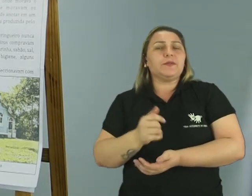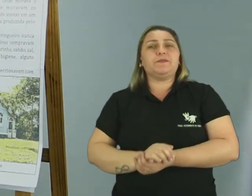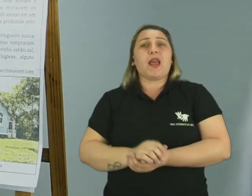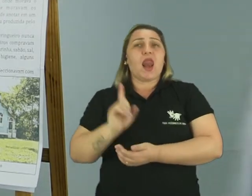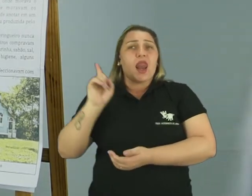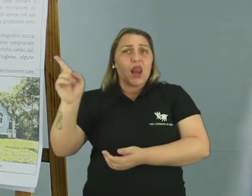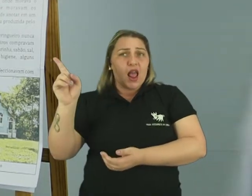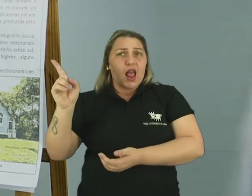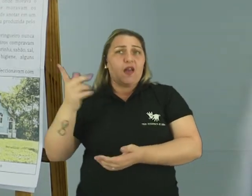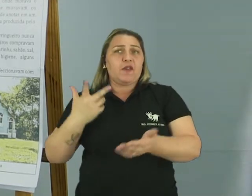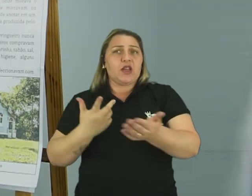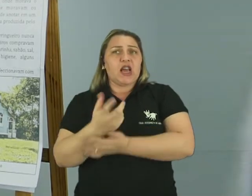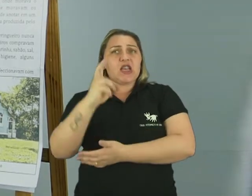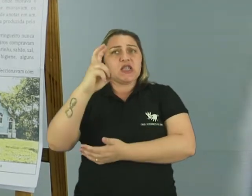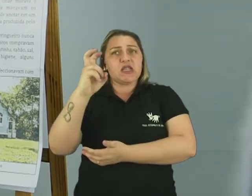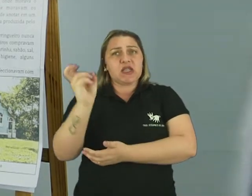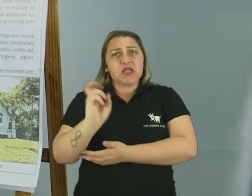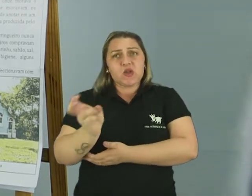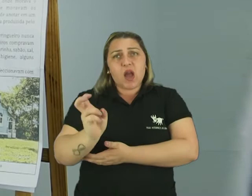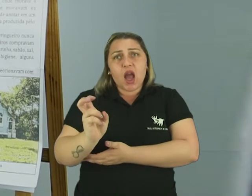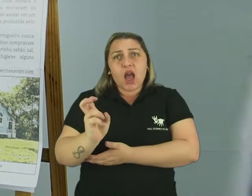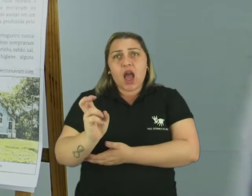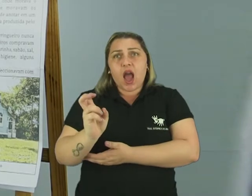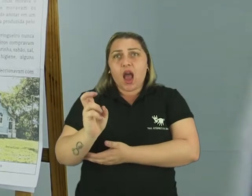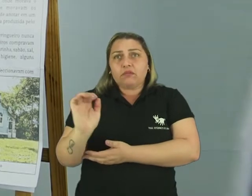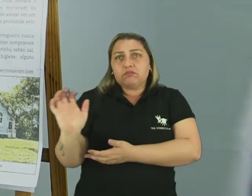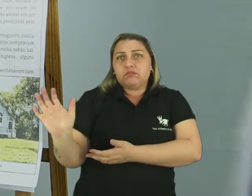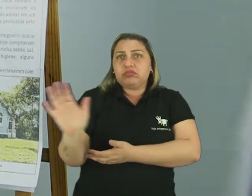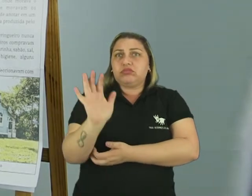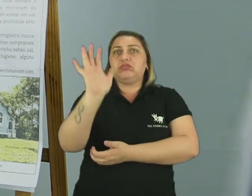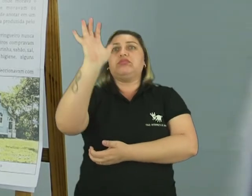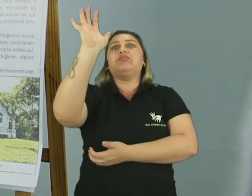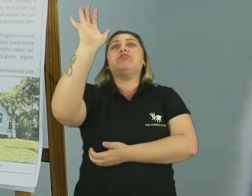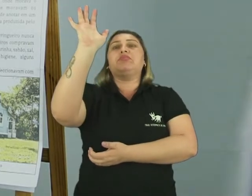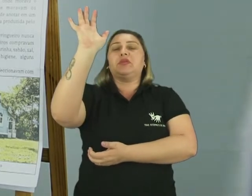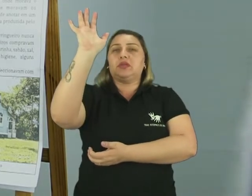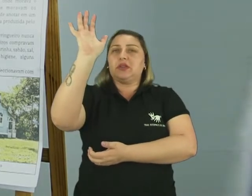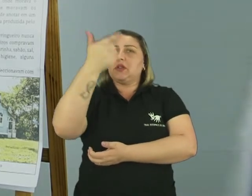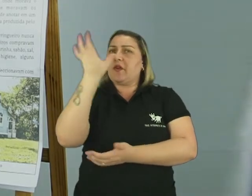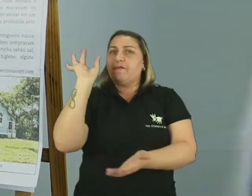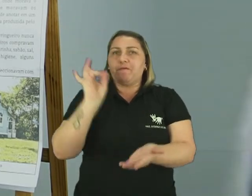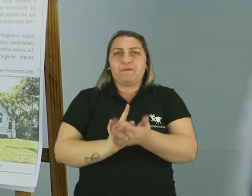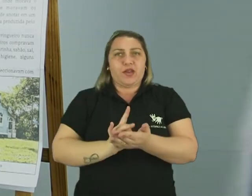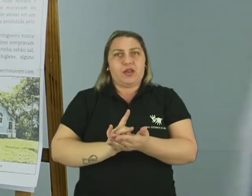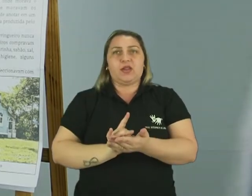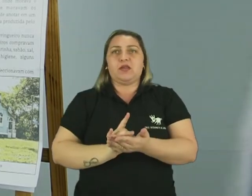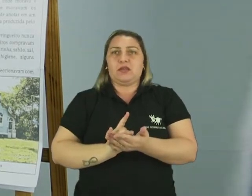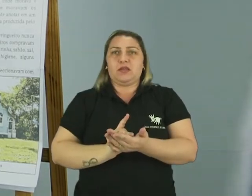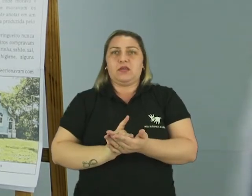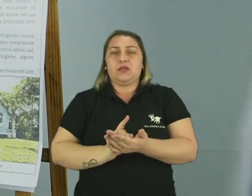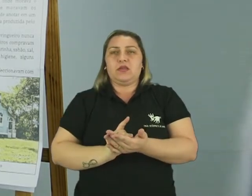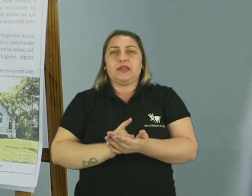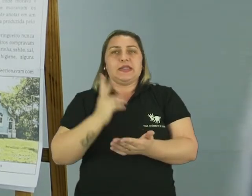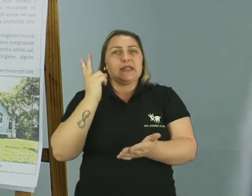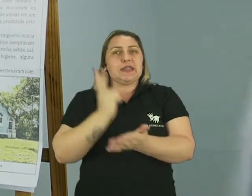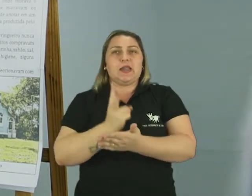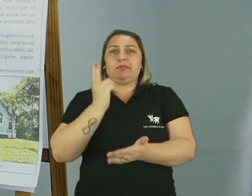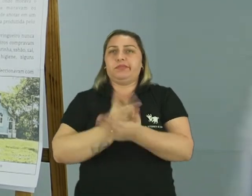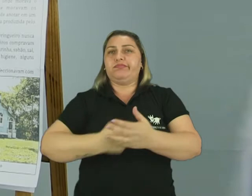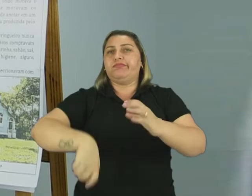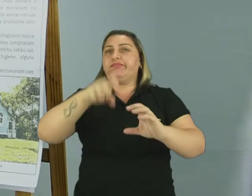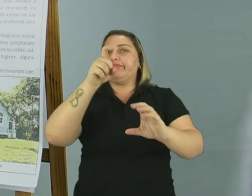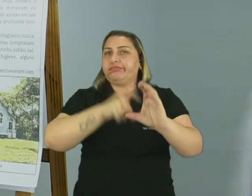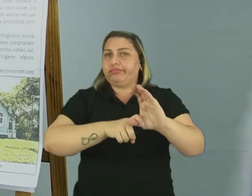e lá eles vendiam de R$5. Era um preço fora do comum, uma coisa que não é real. Então, eles sempre